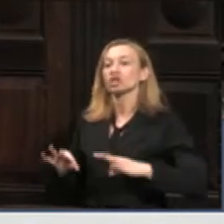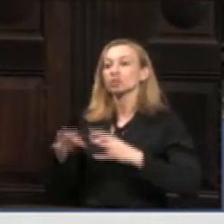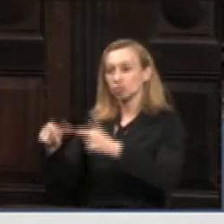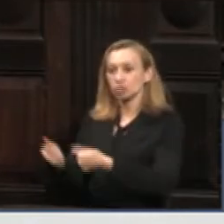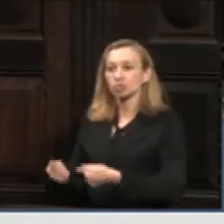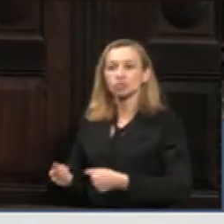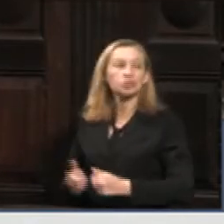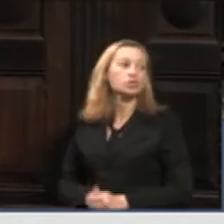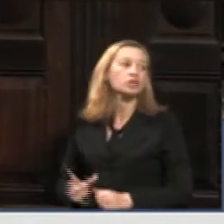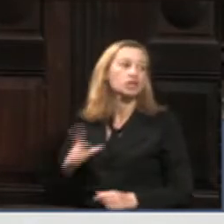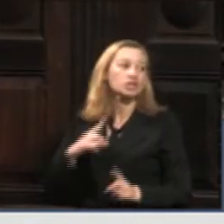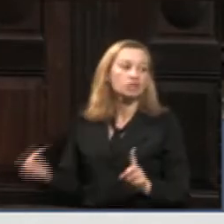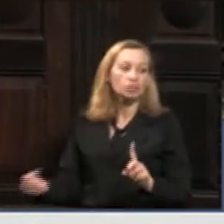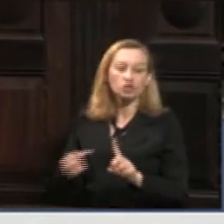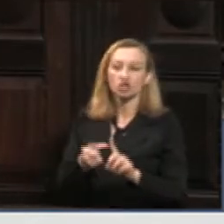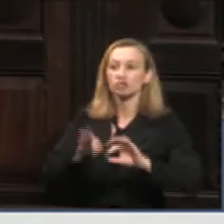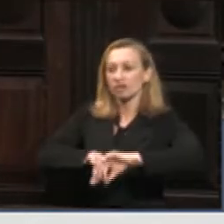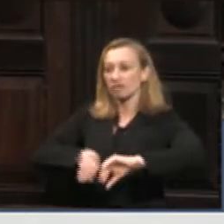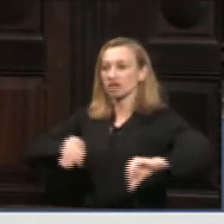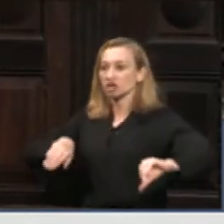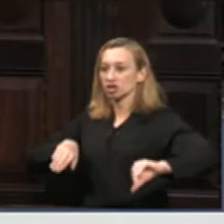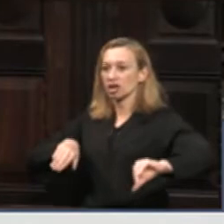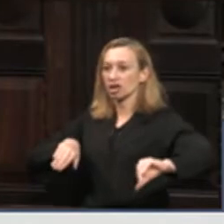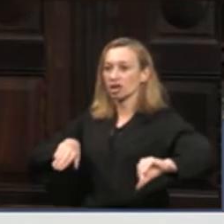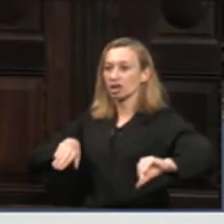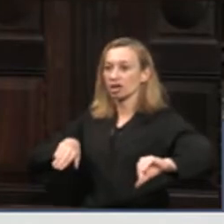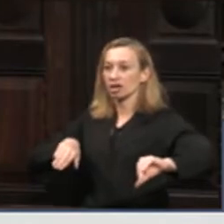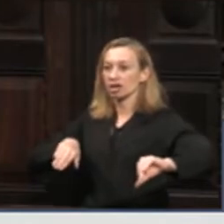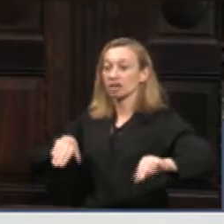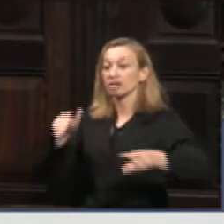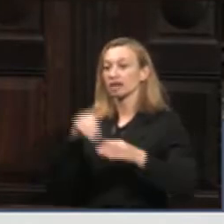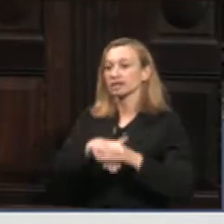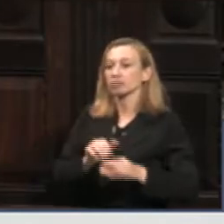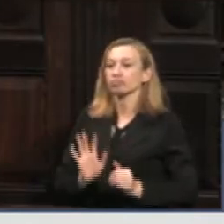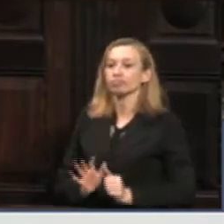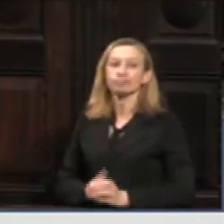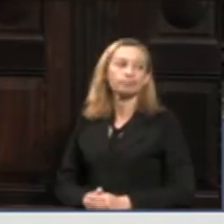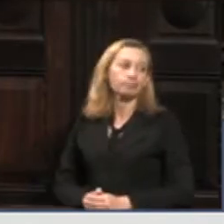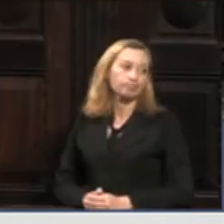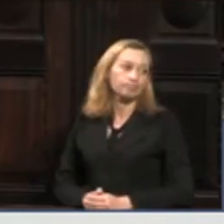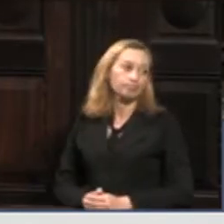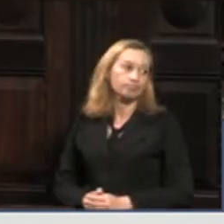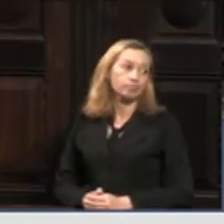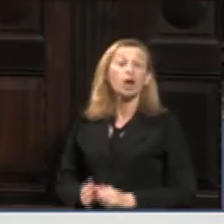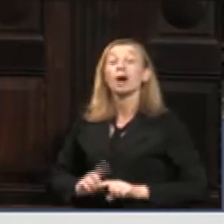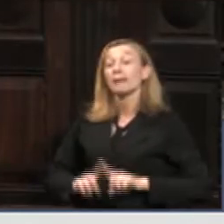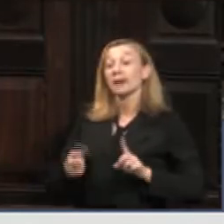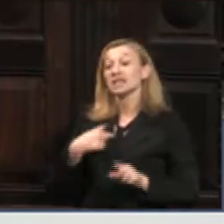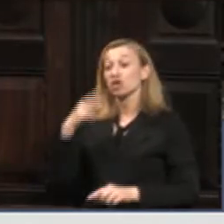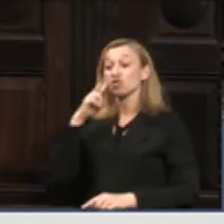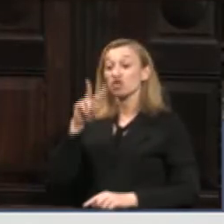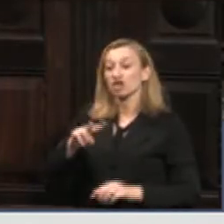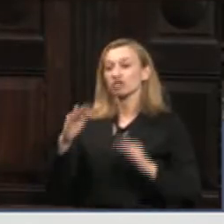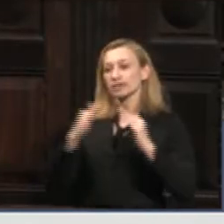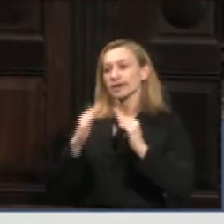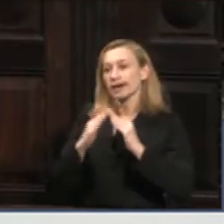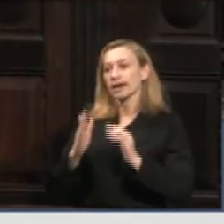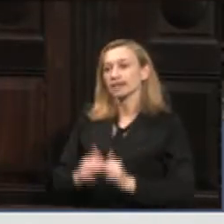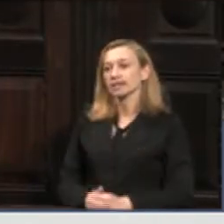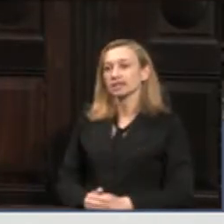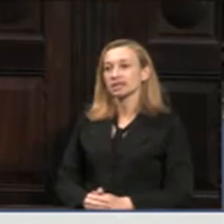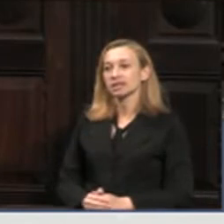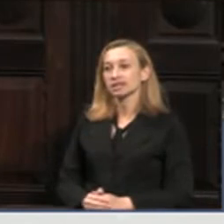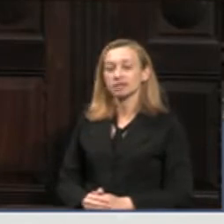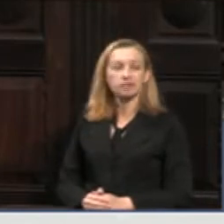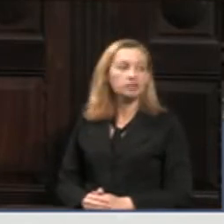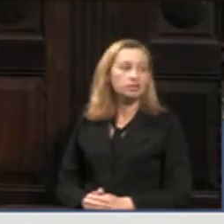teve o objetivo de afastá-lo do pleito eleitoral. Mas eu vejo aqui nesta casa